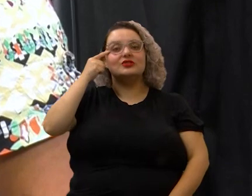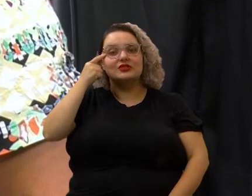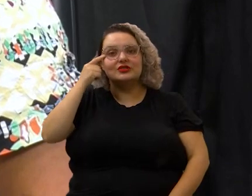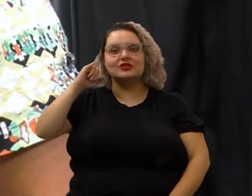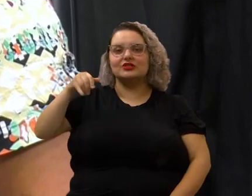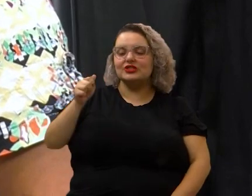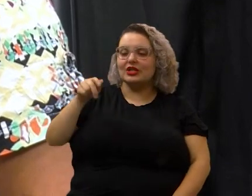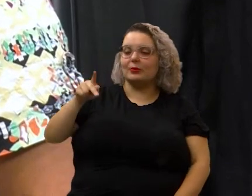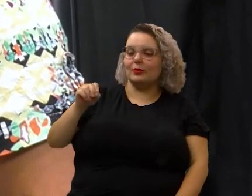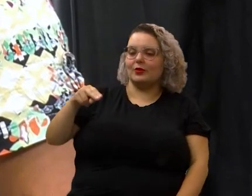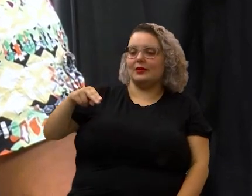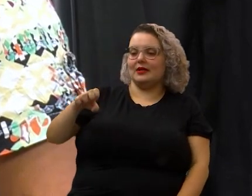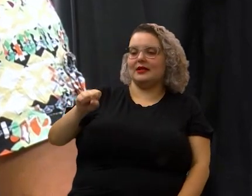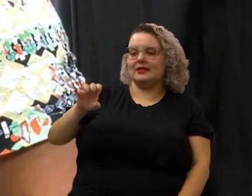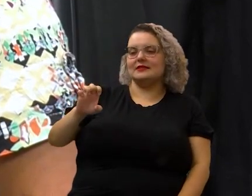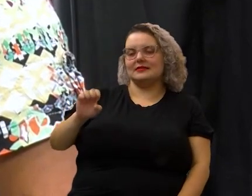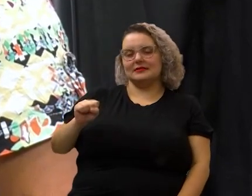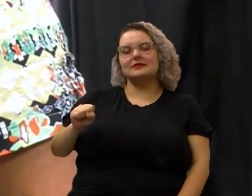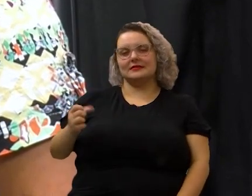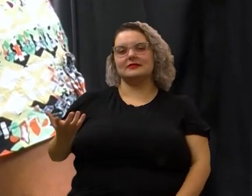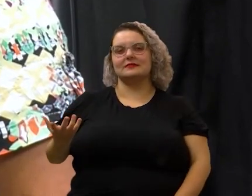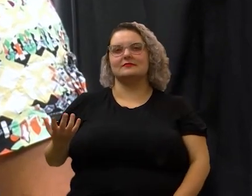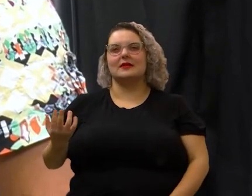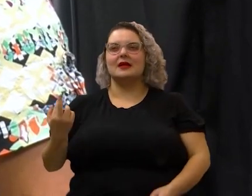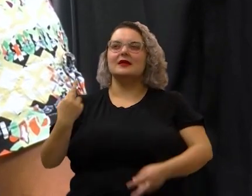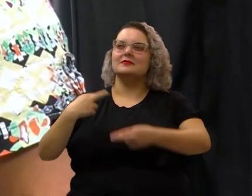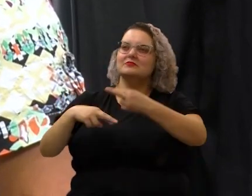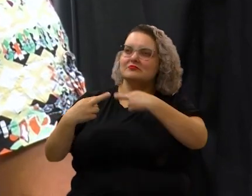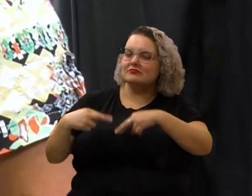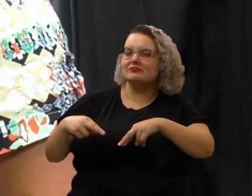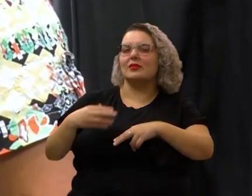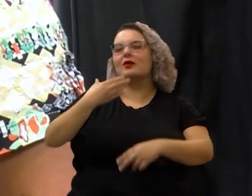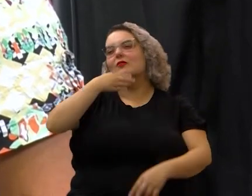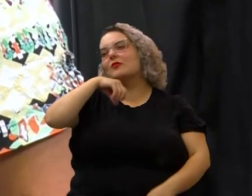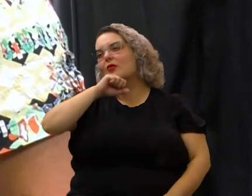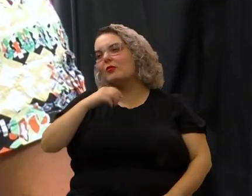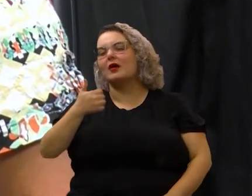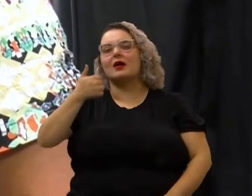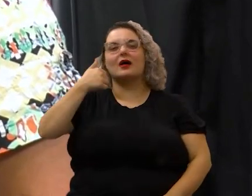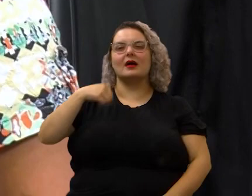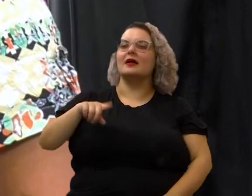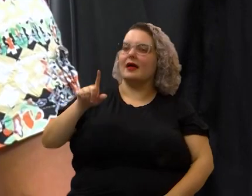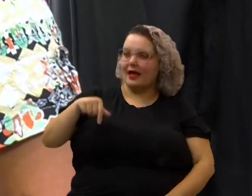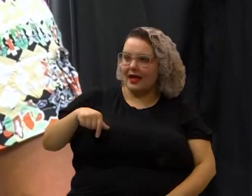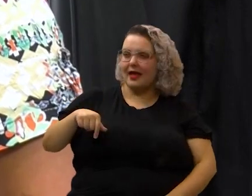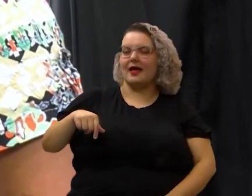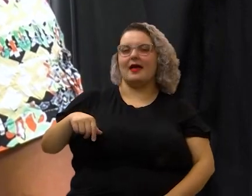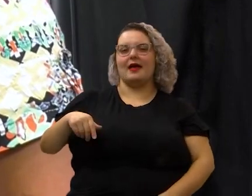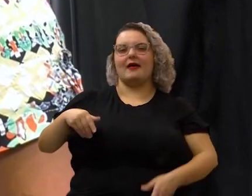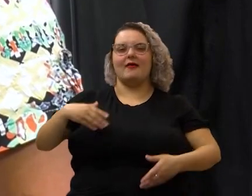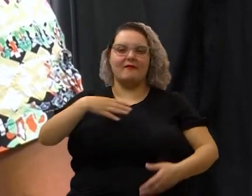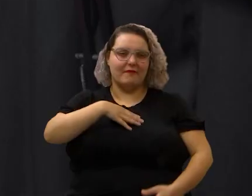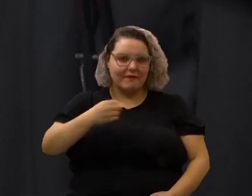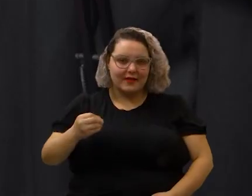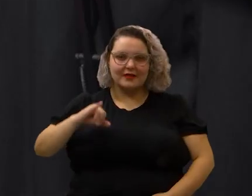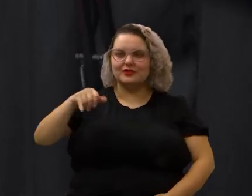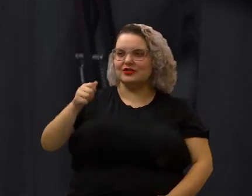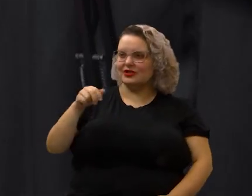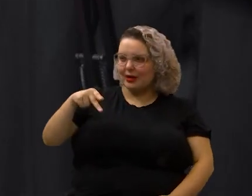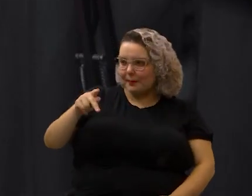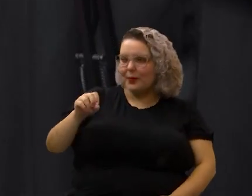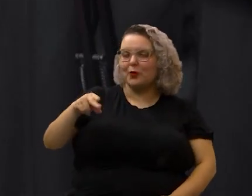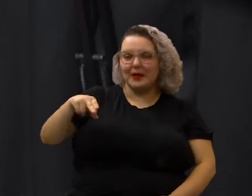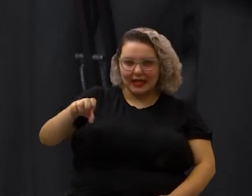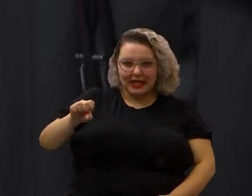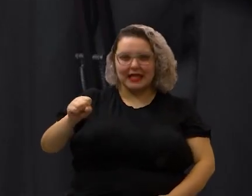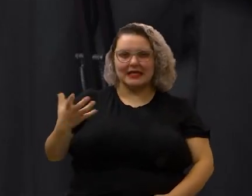presente na nossa vida, né? Acho que até pela essa relação com o sítio, que era onde meus avós moravam. É aquela questão da agricultura orgânica